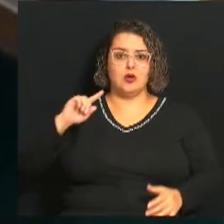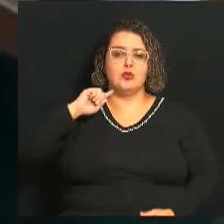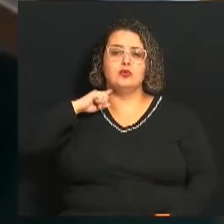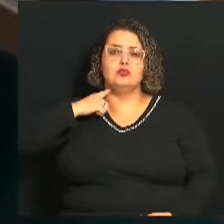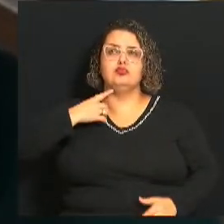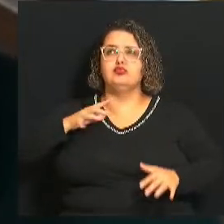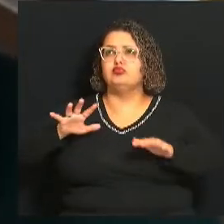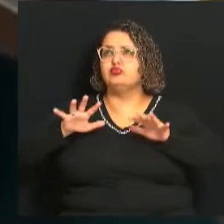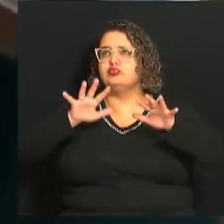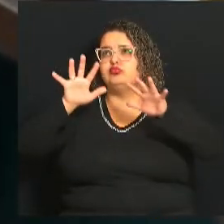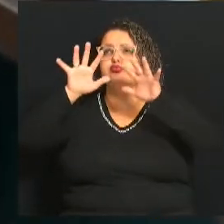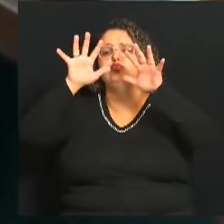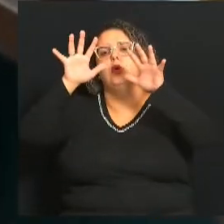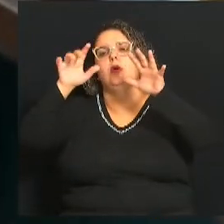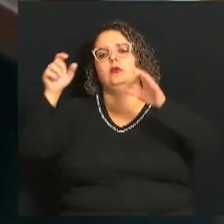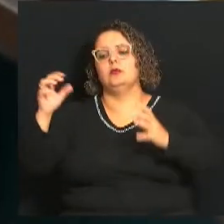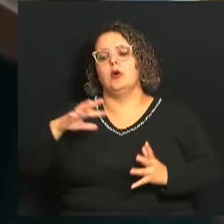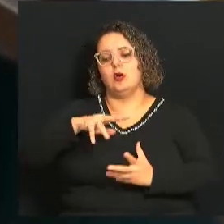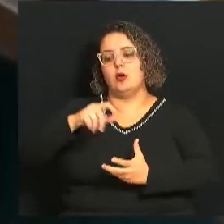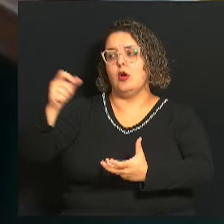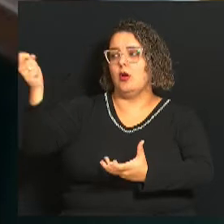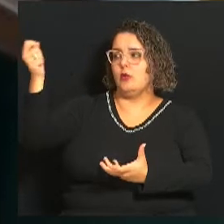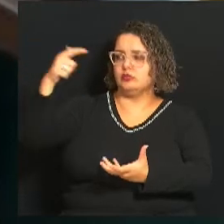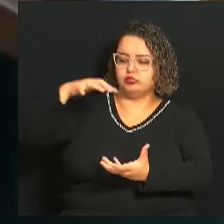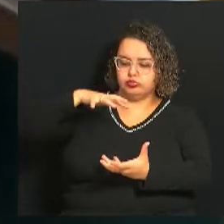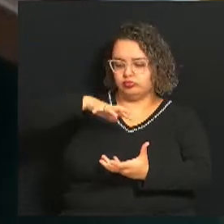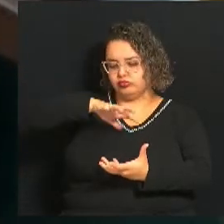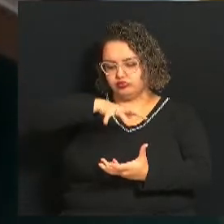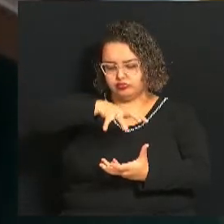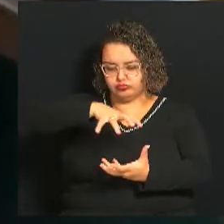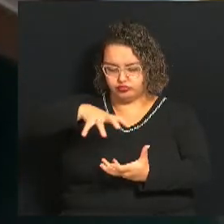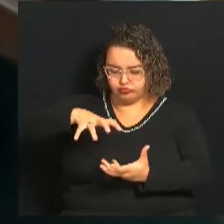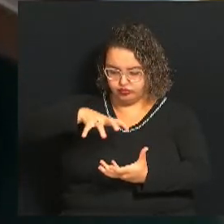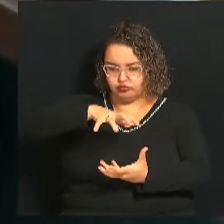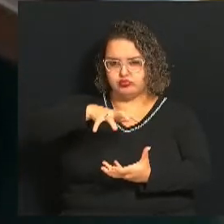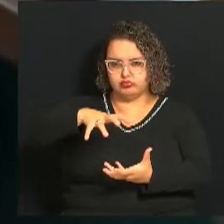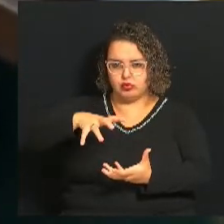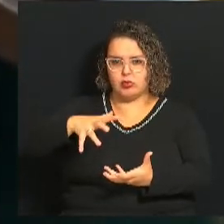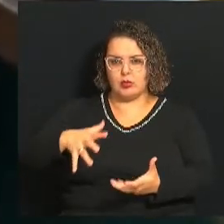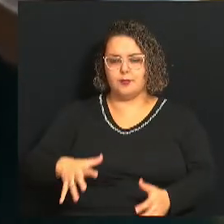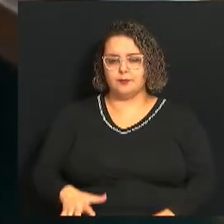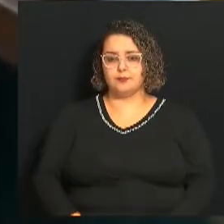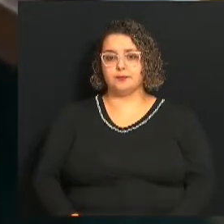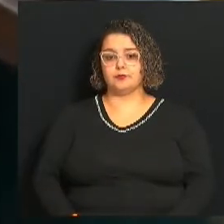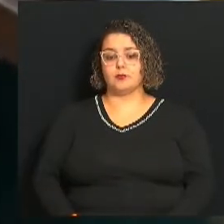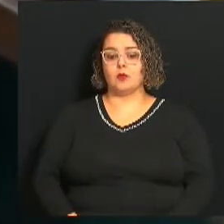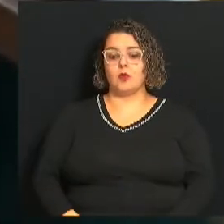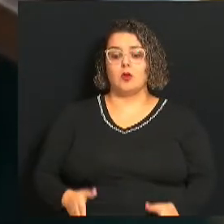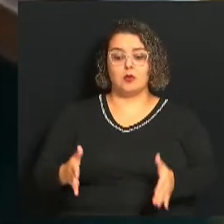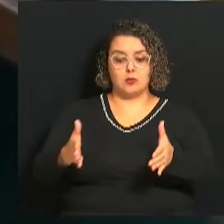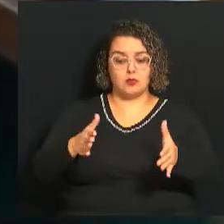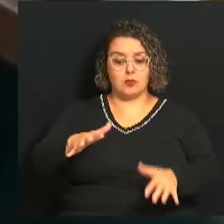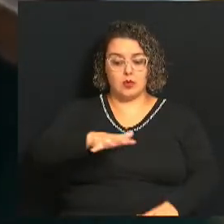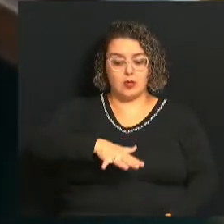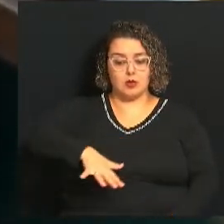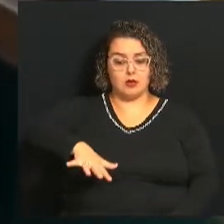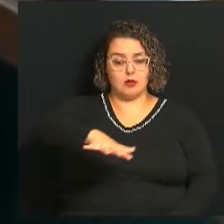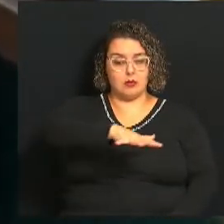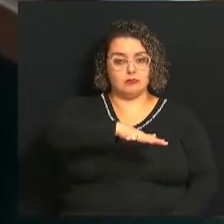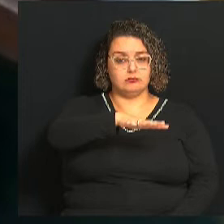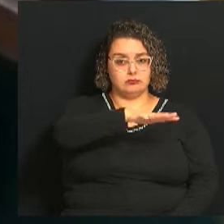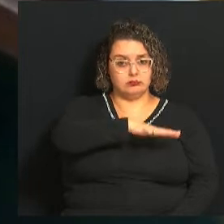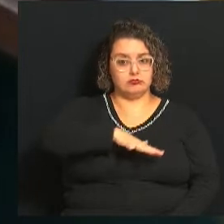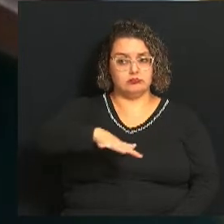e do aquecimento global, né? Hoje, inclusive, numa região como a nossa, que é uma região